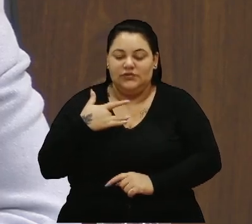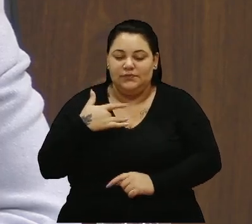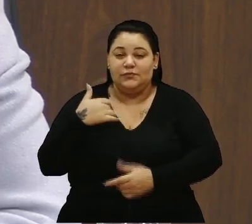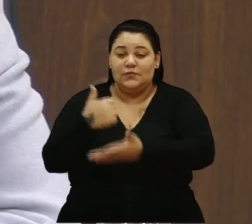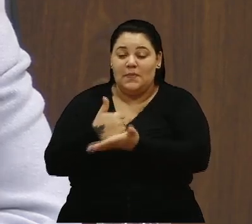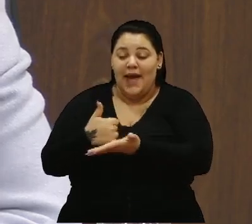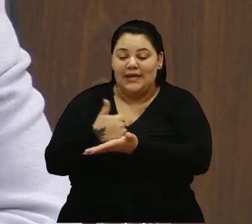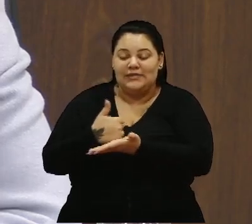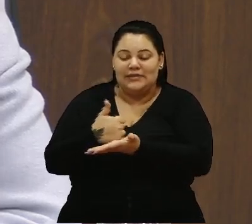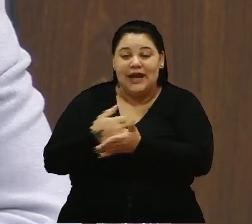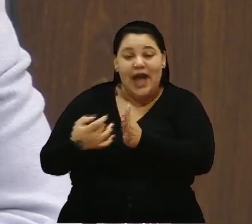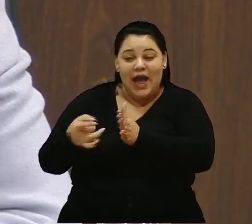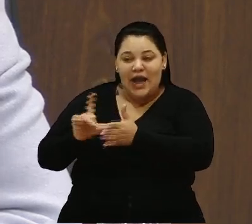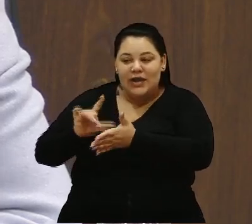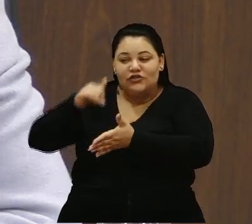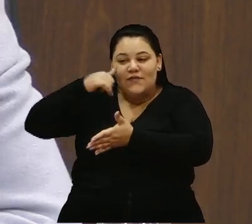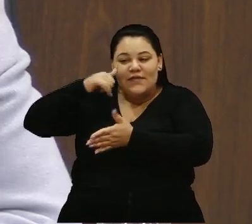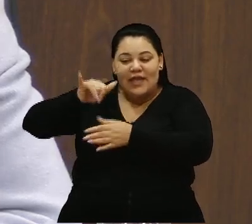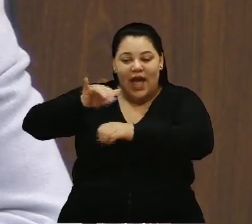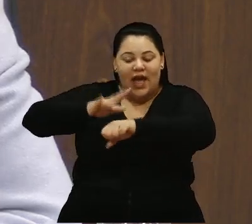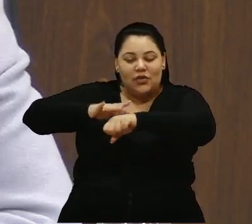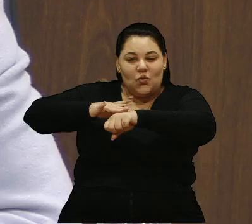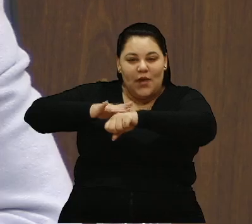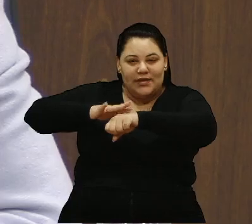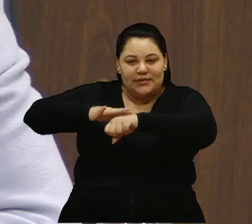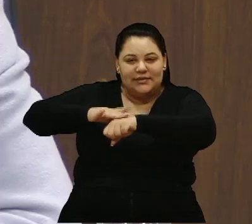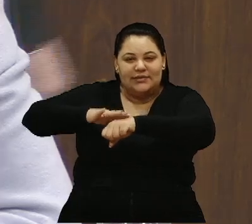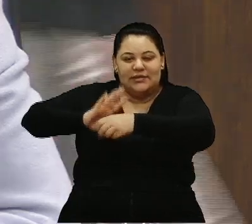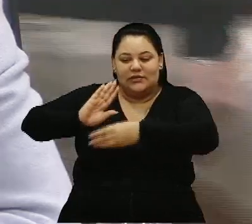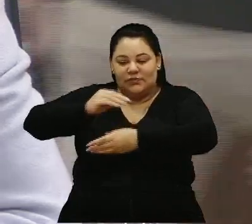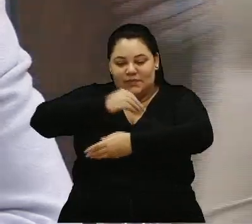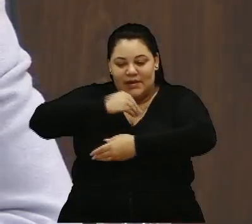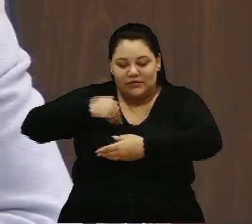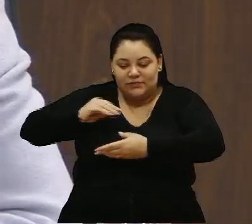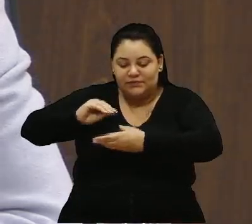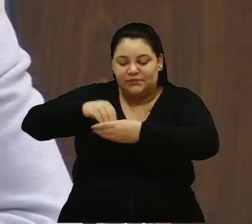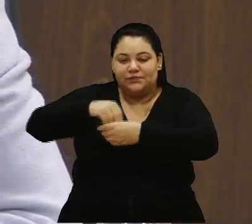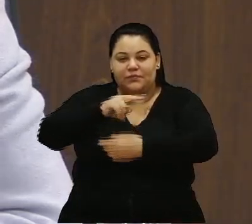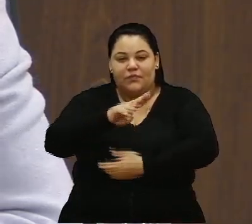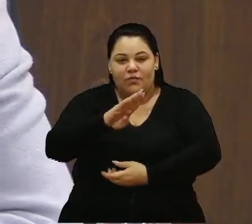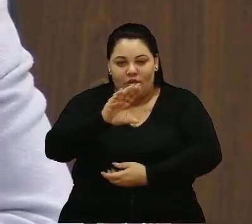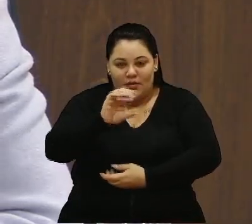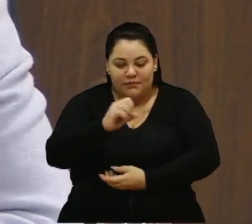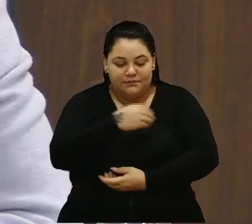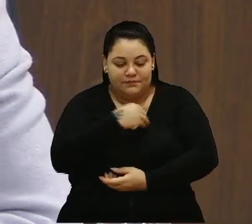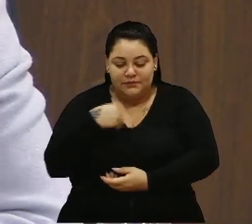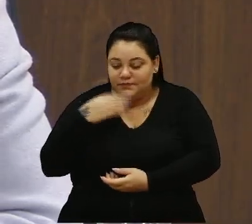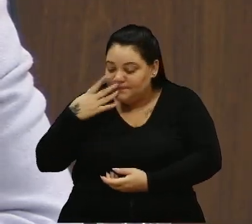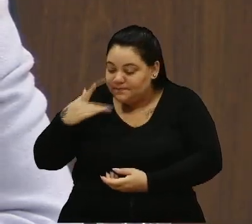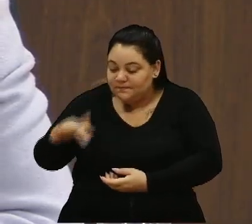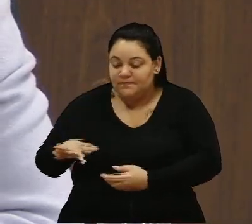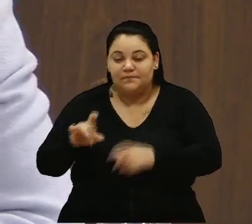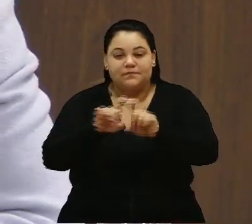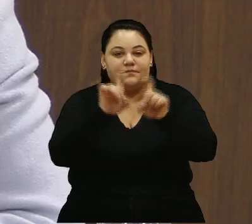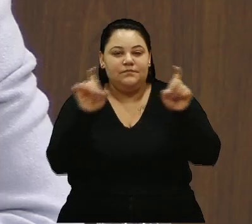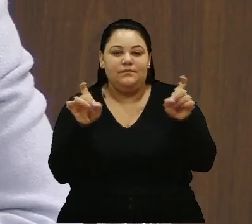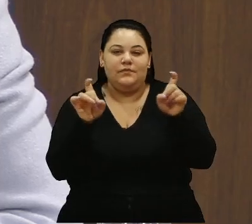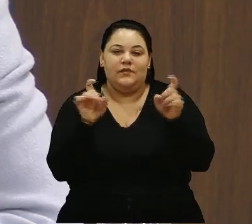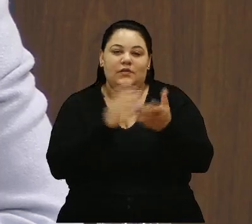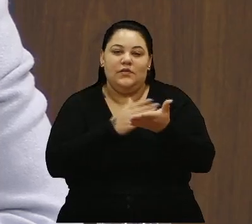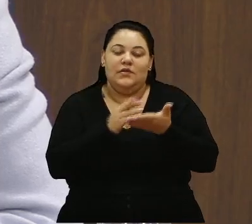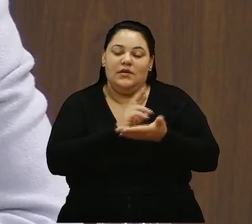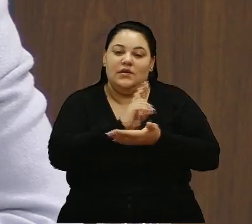na prevenção, no médico dentro da UBS, no pediatra, no ginecologista, a gente começa a responder melhor